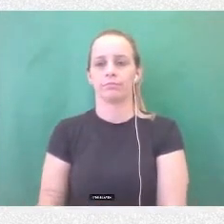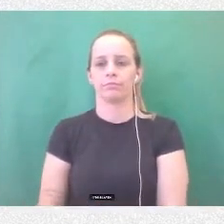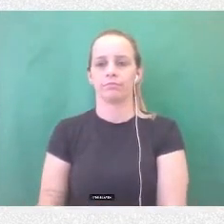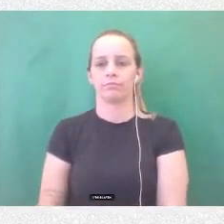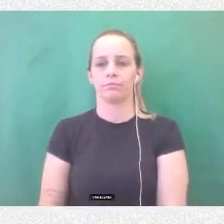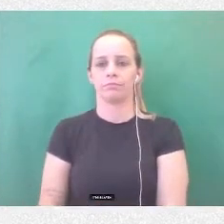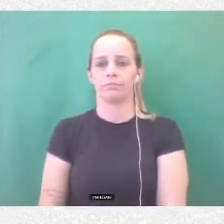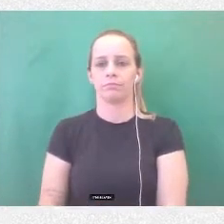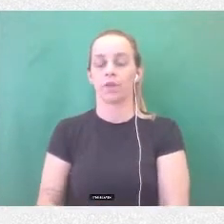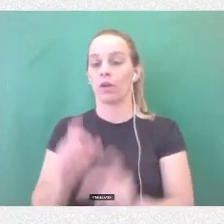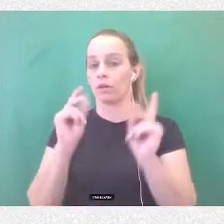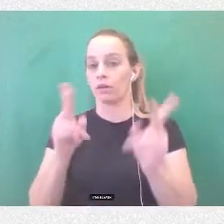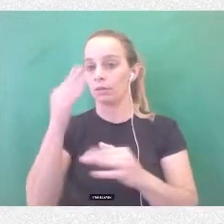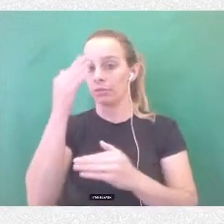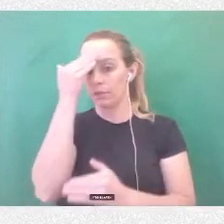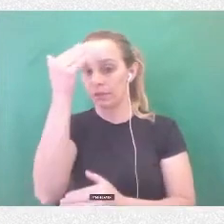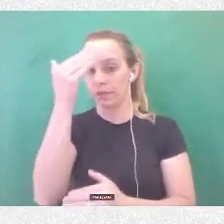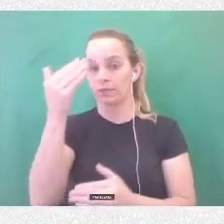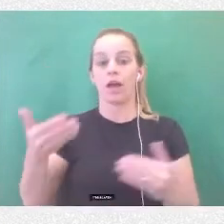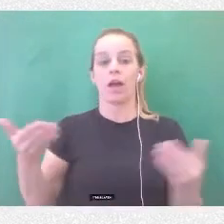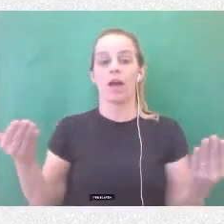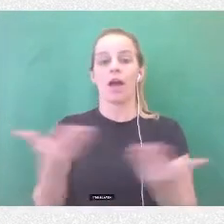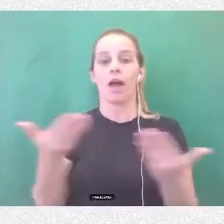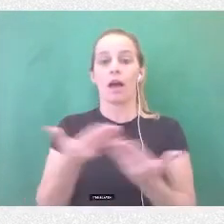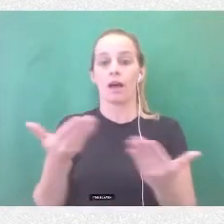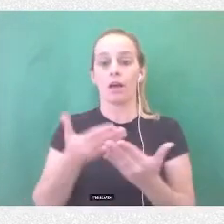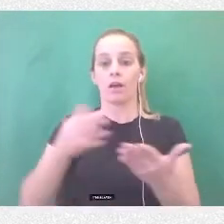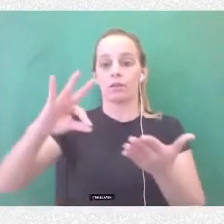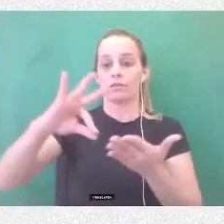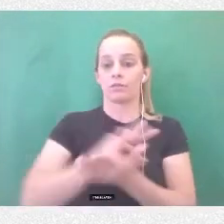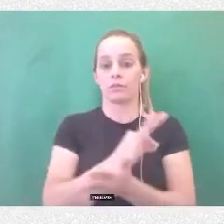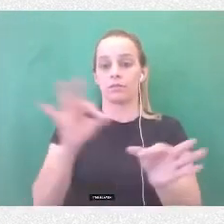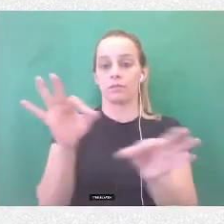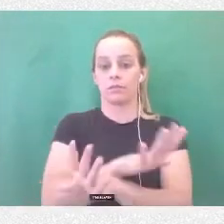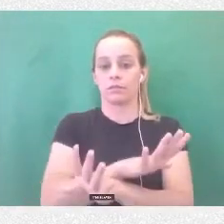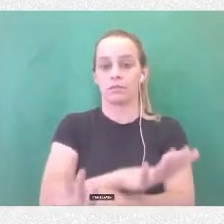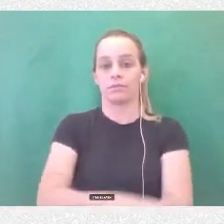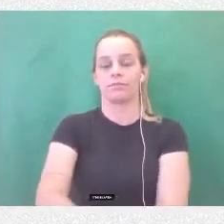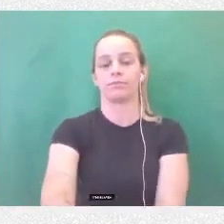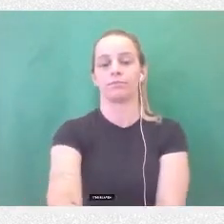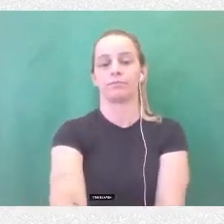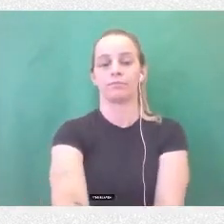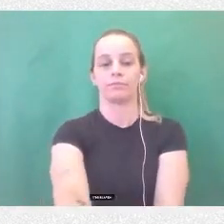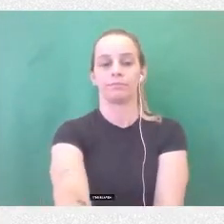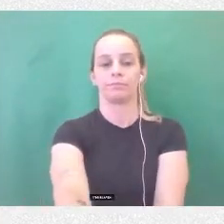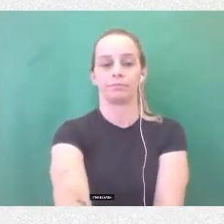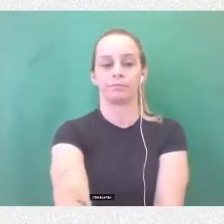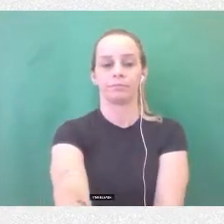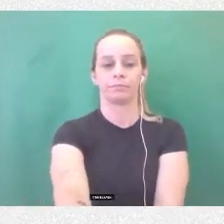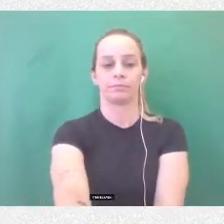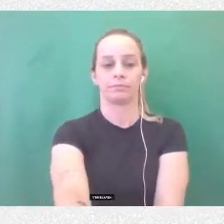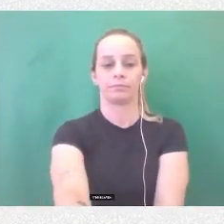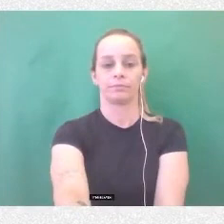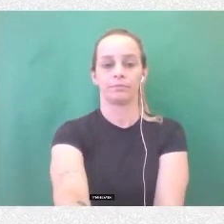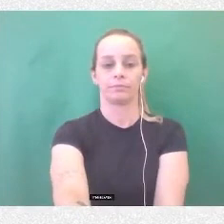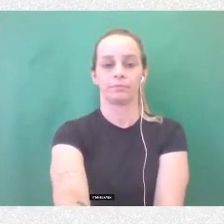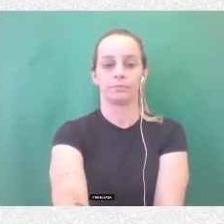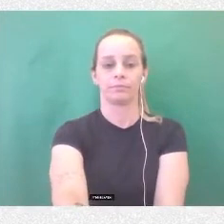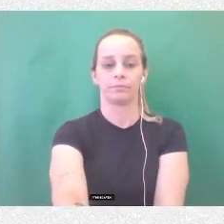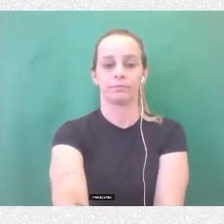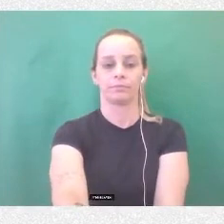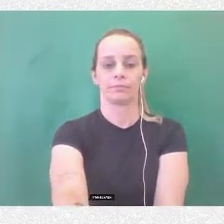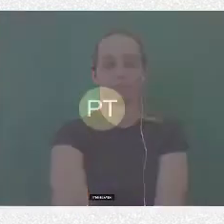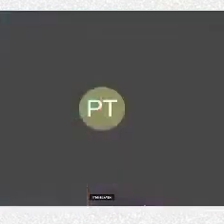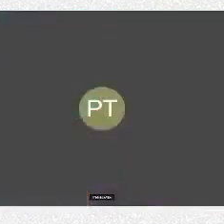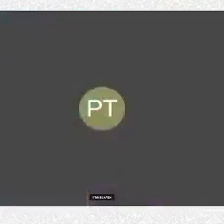Ok, obrigado. Bom, agora com o encerramento das inscrições, eu retorno para a jornalista Aline Nunes. Convido agora para